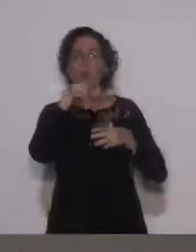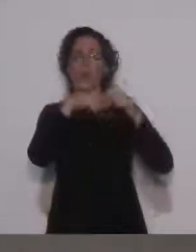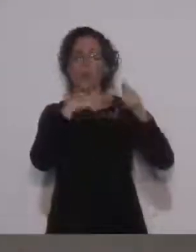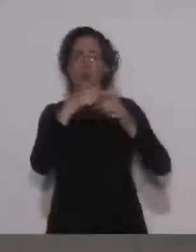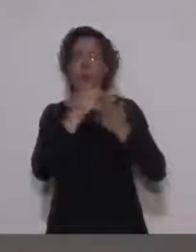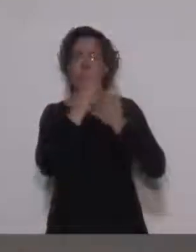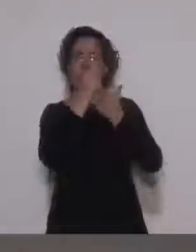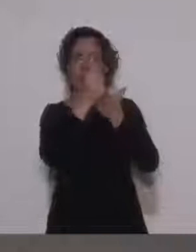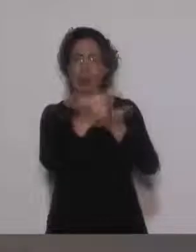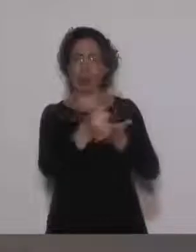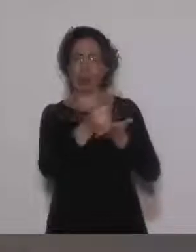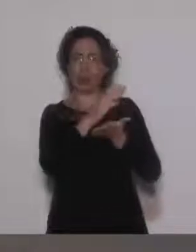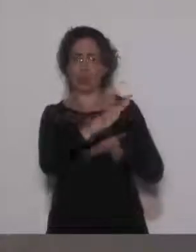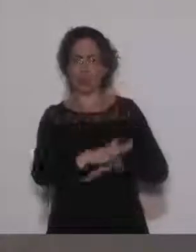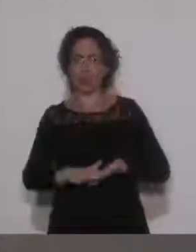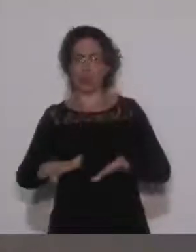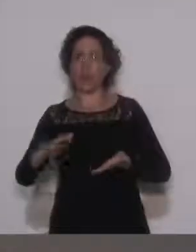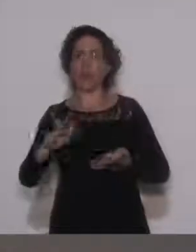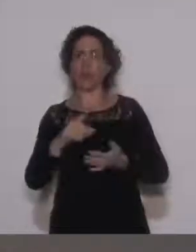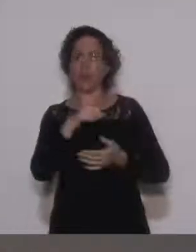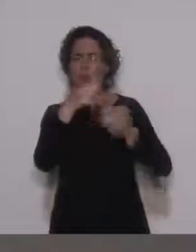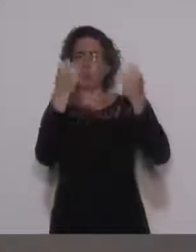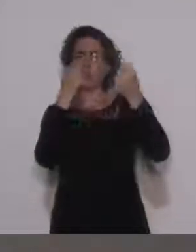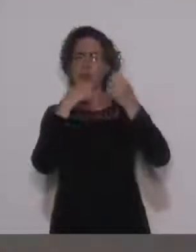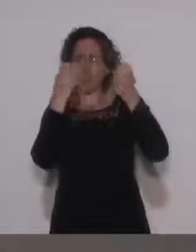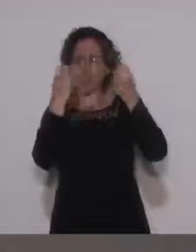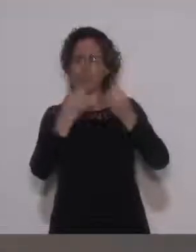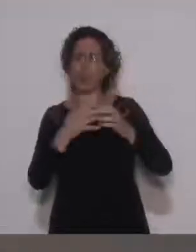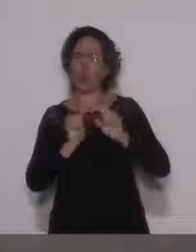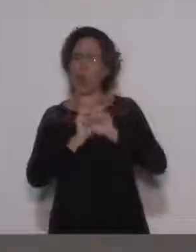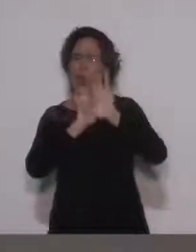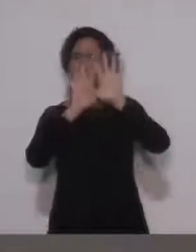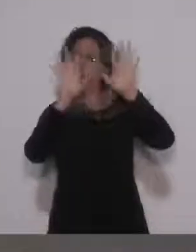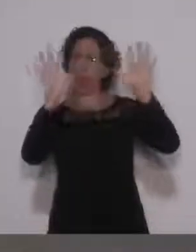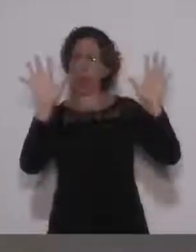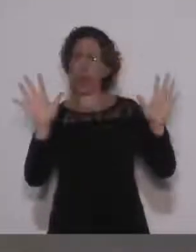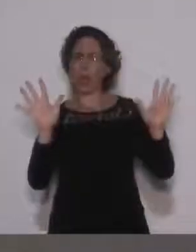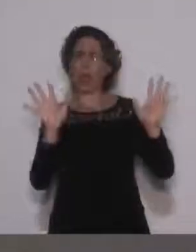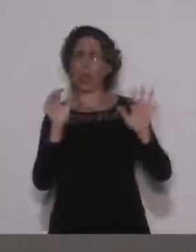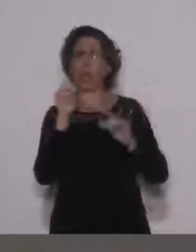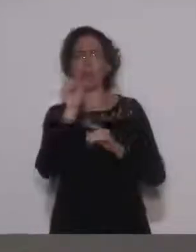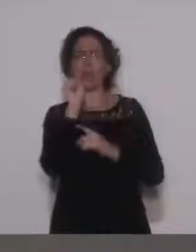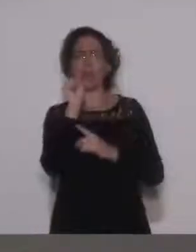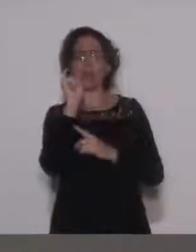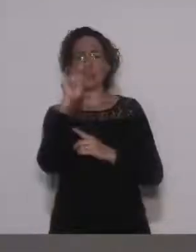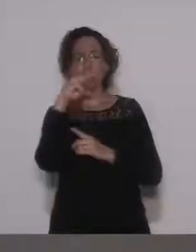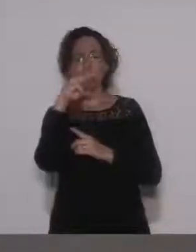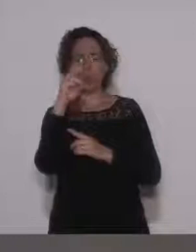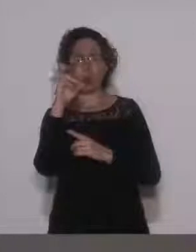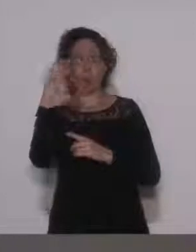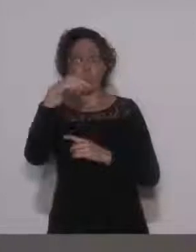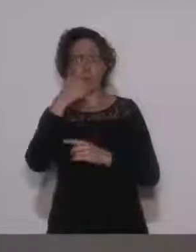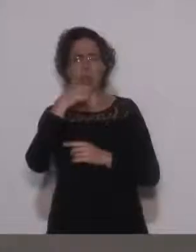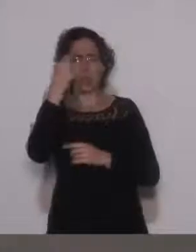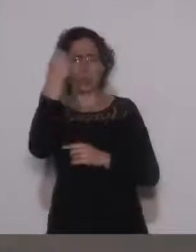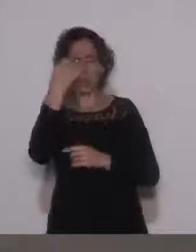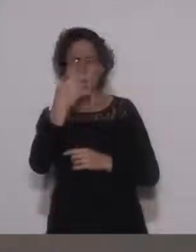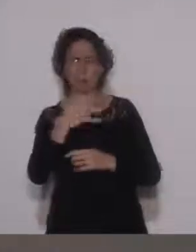dando as boas-vindas para vocês. Muito claras as suas palavras, né? Eu cumprimento a Simone em nome de todos. Fica muito claro